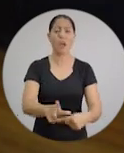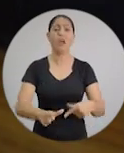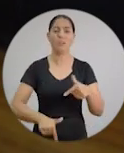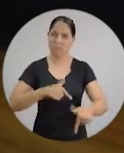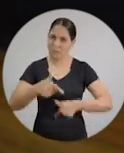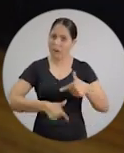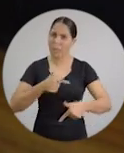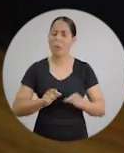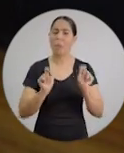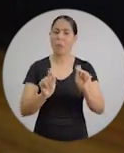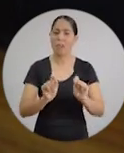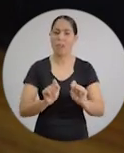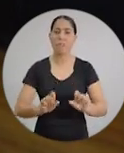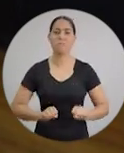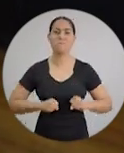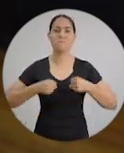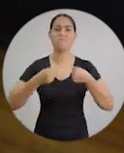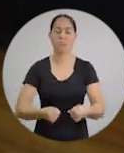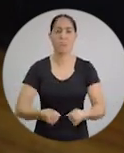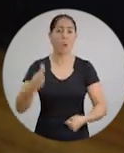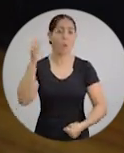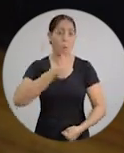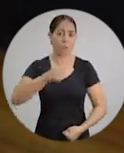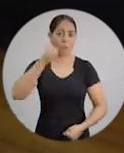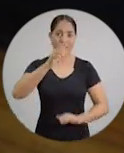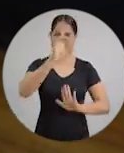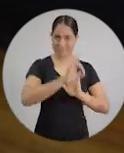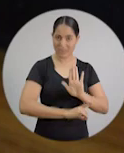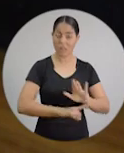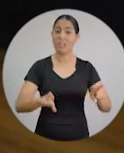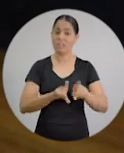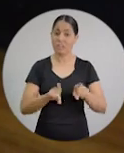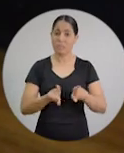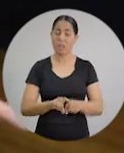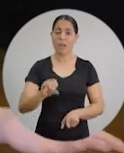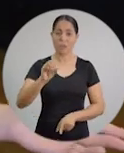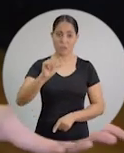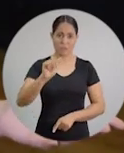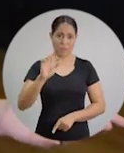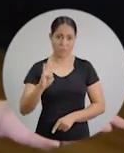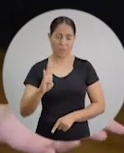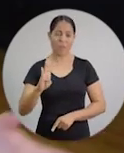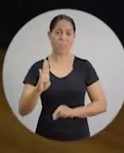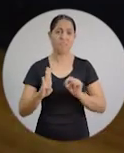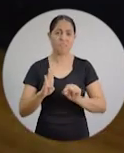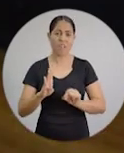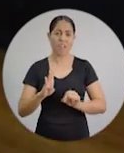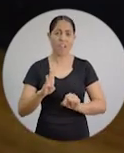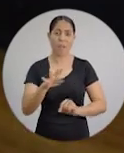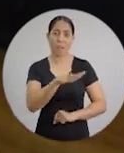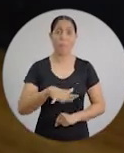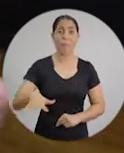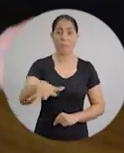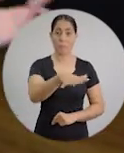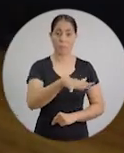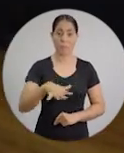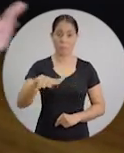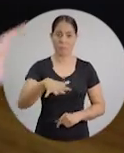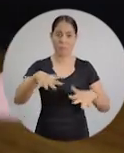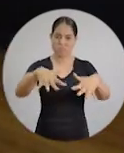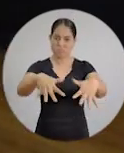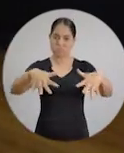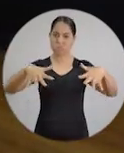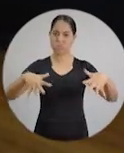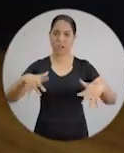Trabalha muito na luta para garantir mais direitos a todas nós. E é por isso que a Ordem dos Advogados do Brasil tem seu espaço